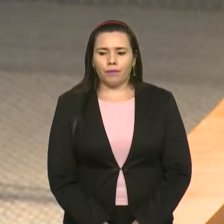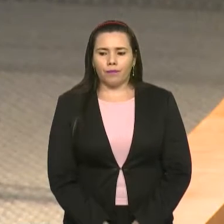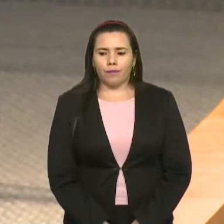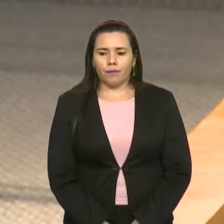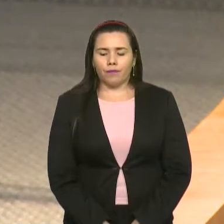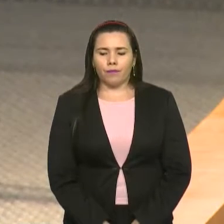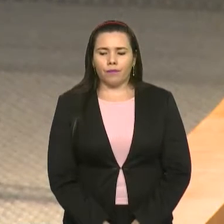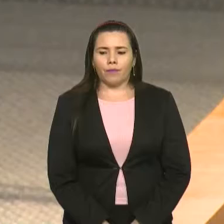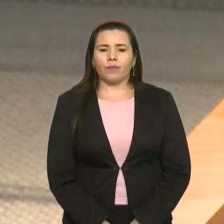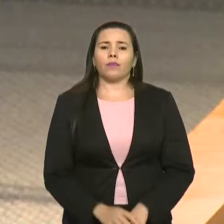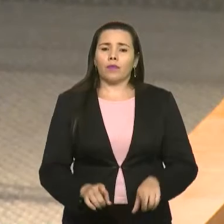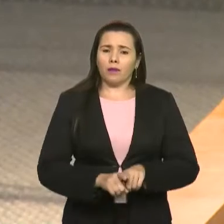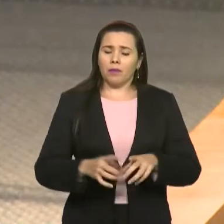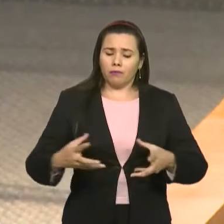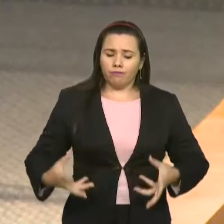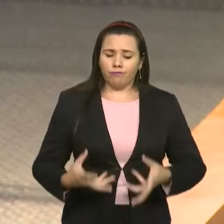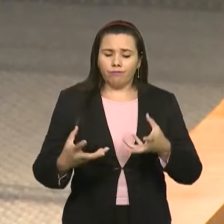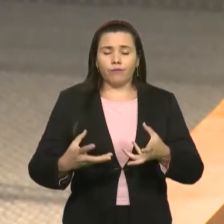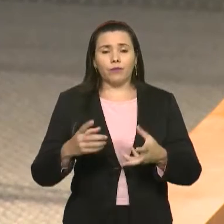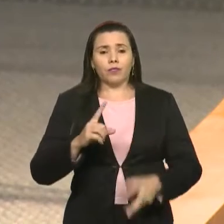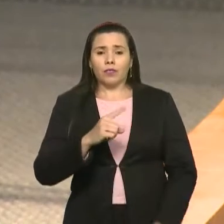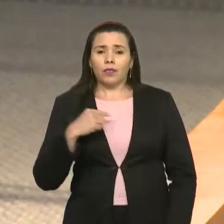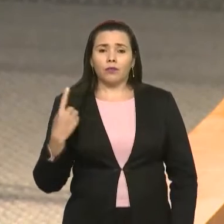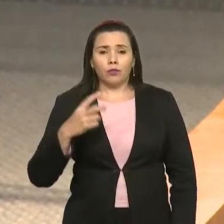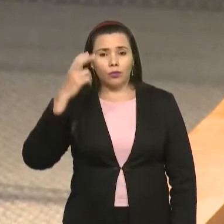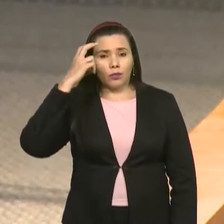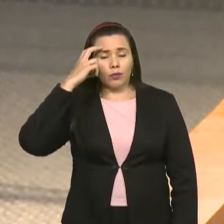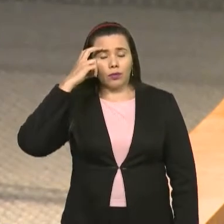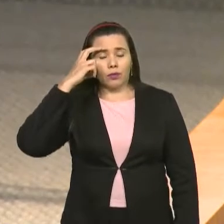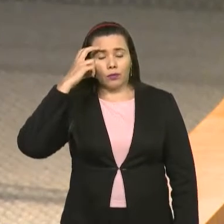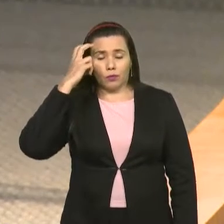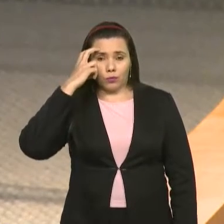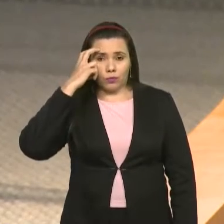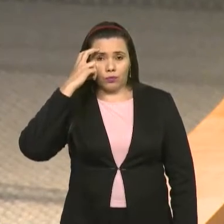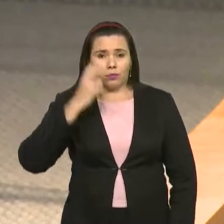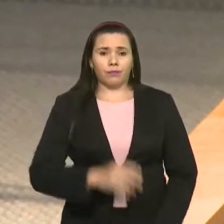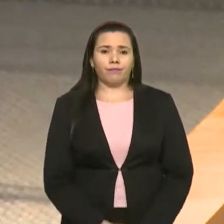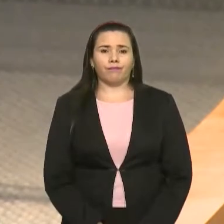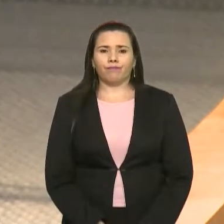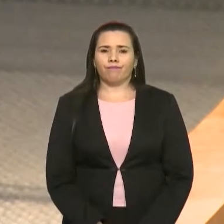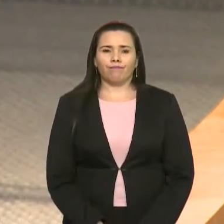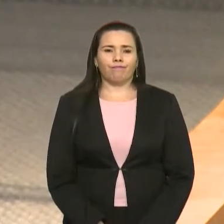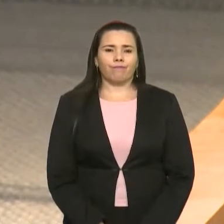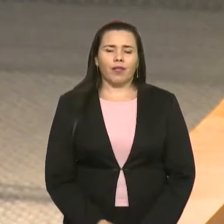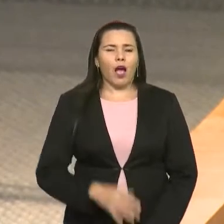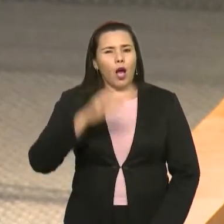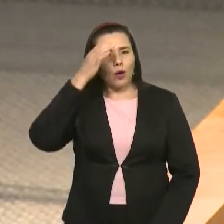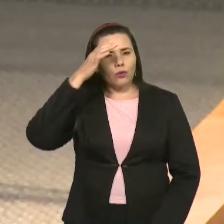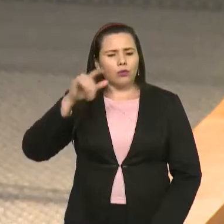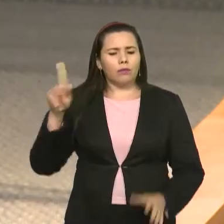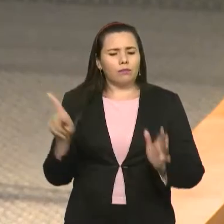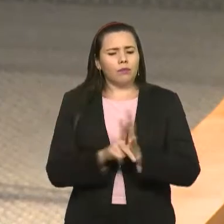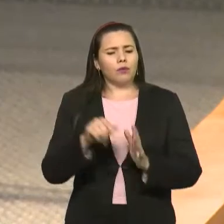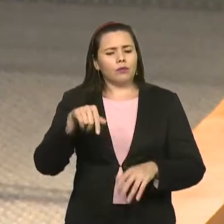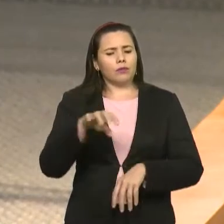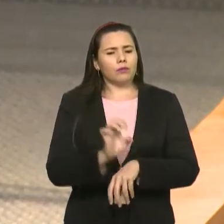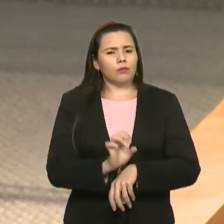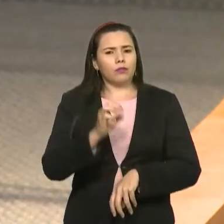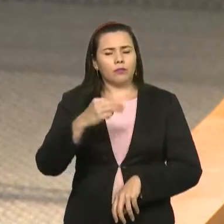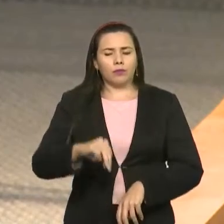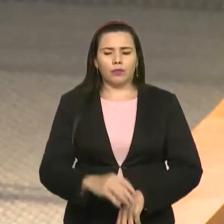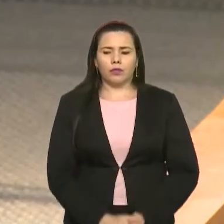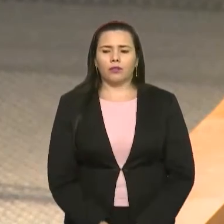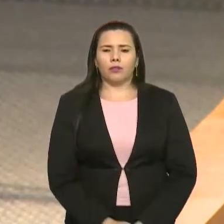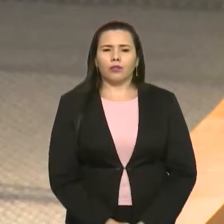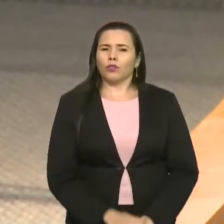justamente a nossa cultura. Eu sou feliz por ter participado dessa história. E quantas vezes que eu